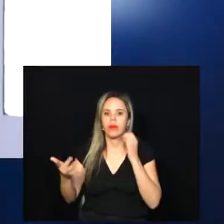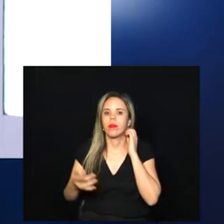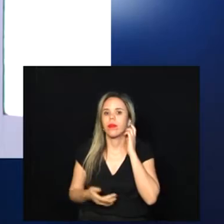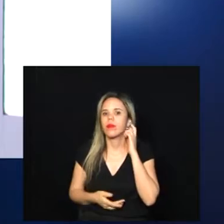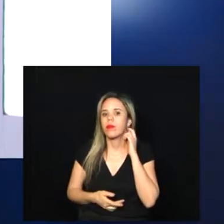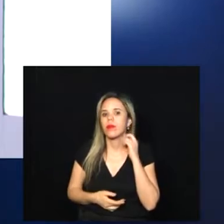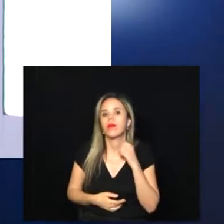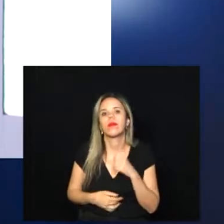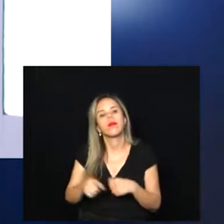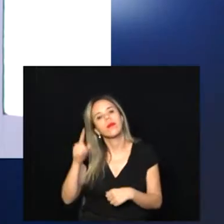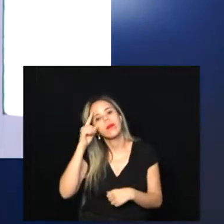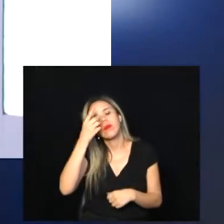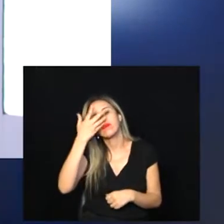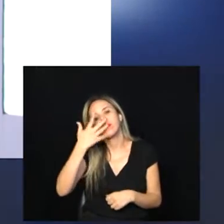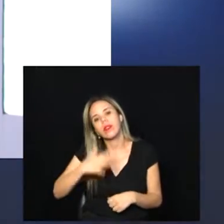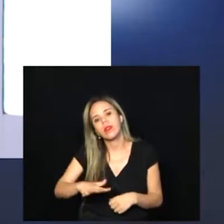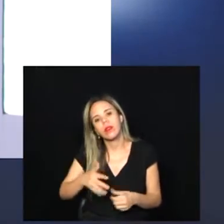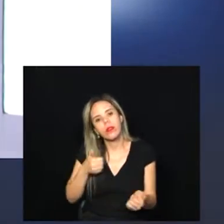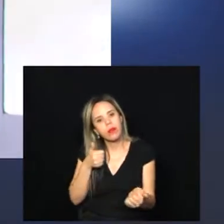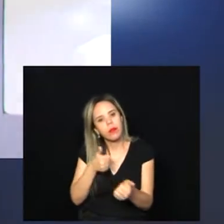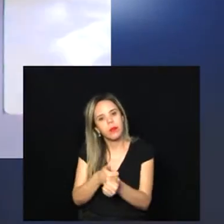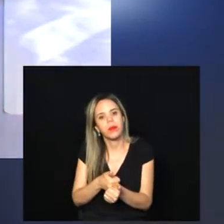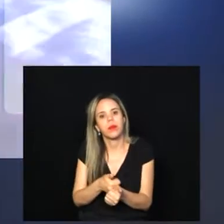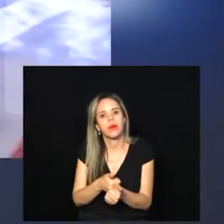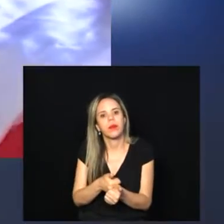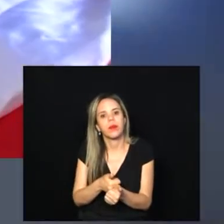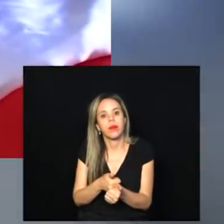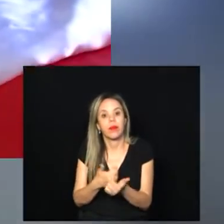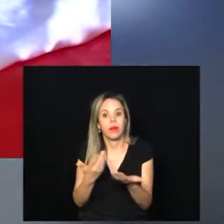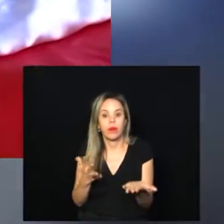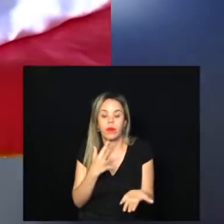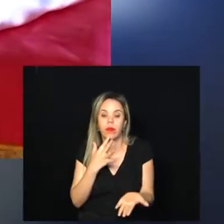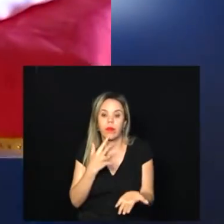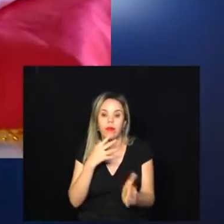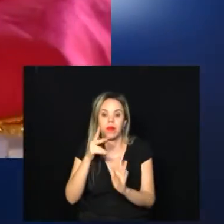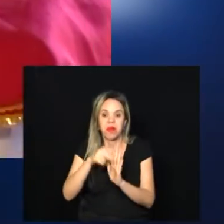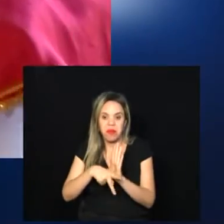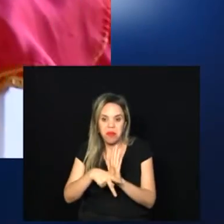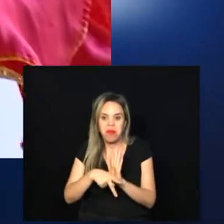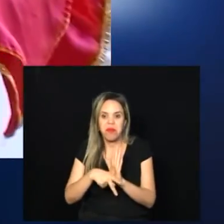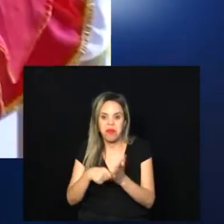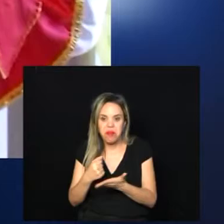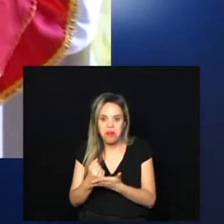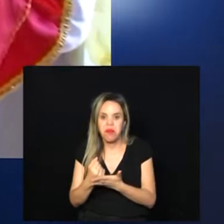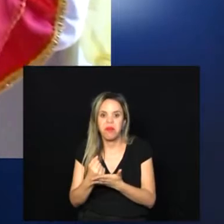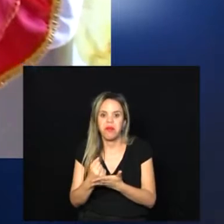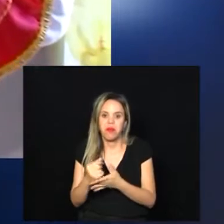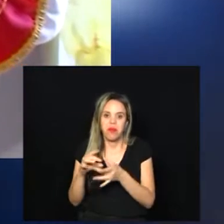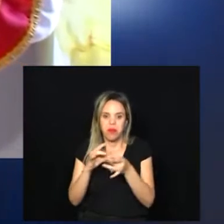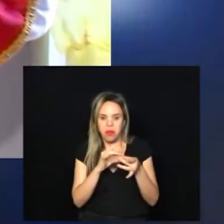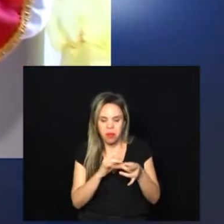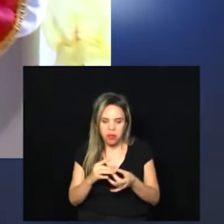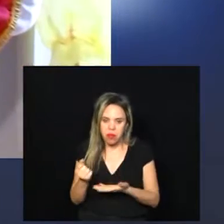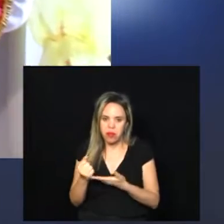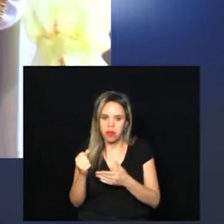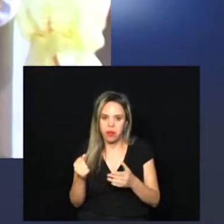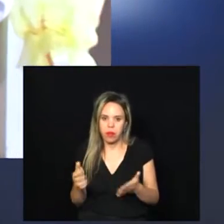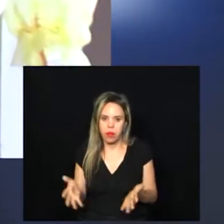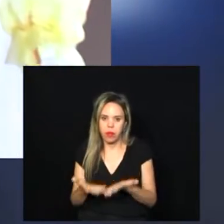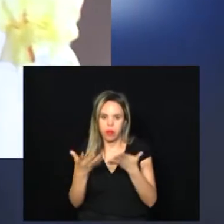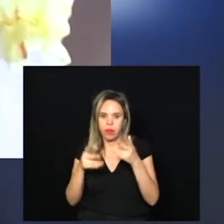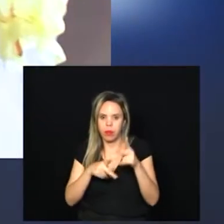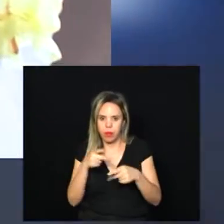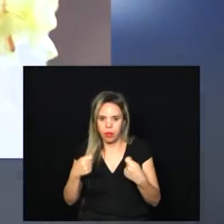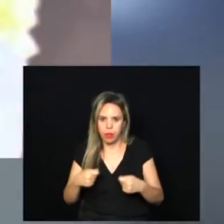solidariedade. O Dia das Crianças está chegando, então conheça um projeto que está em busca de padrinhos para ajudar quem